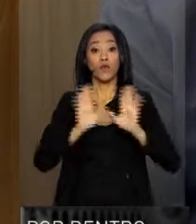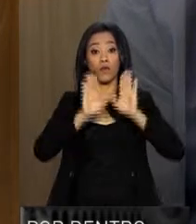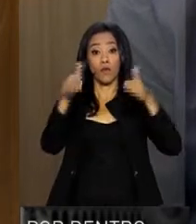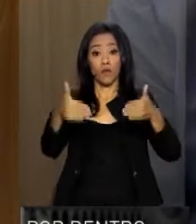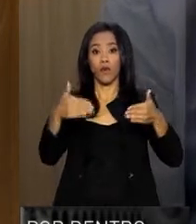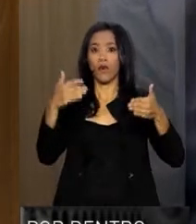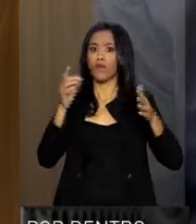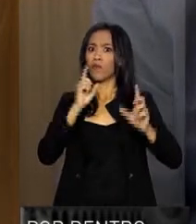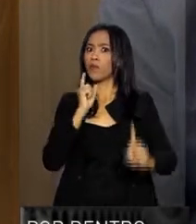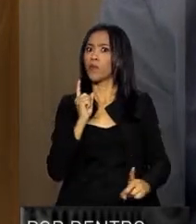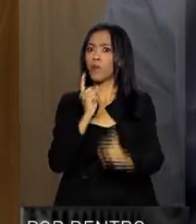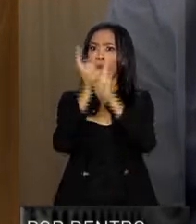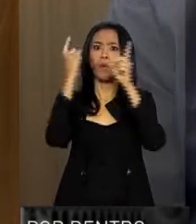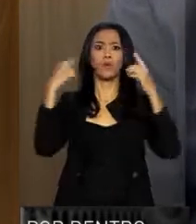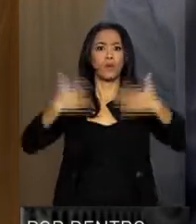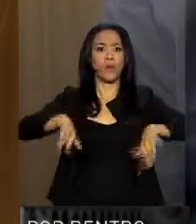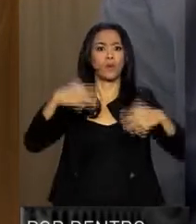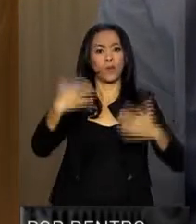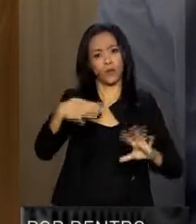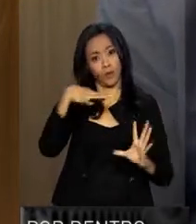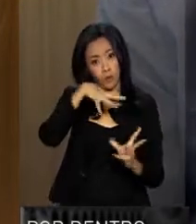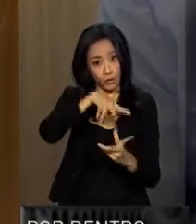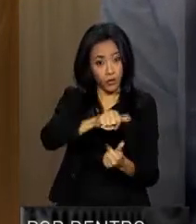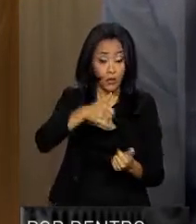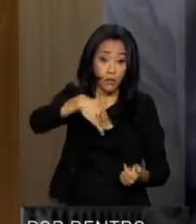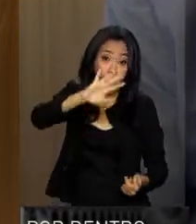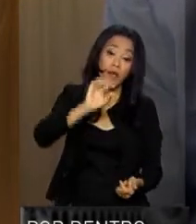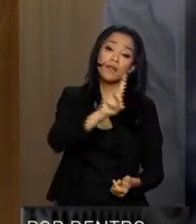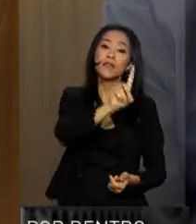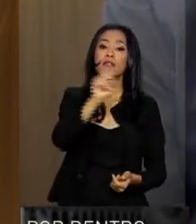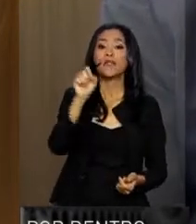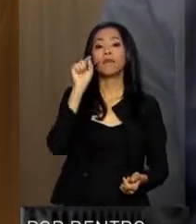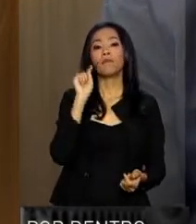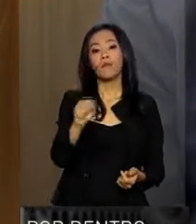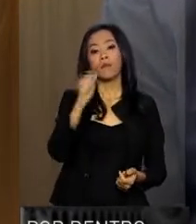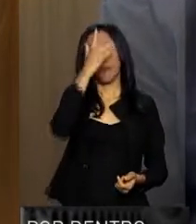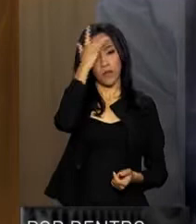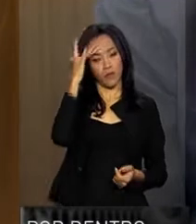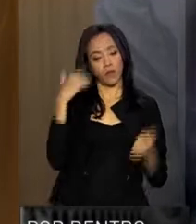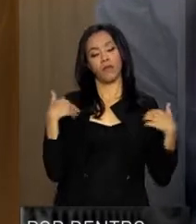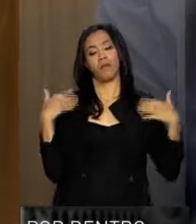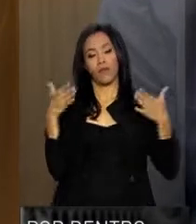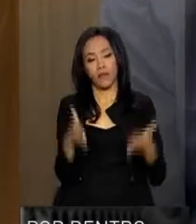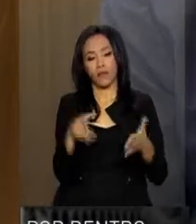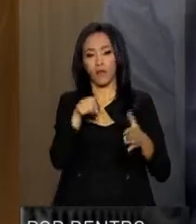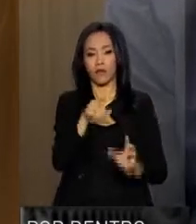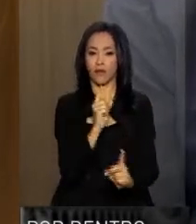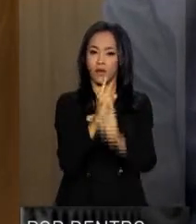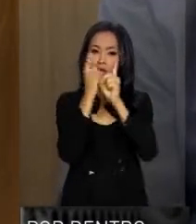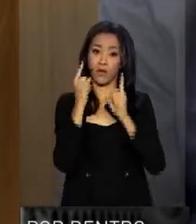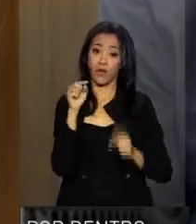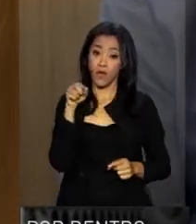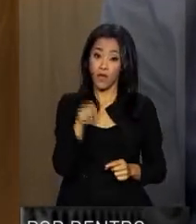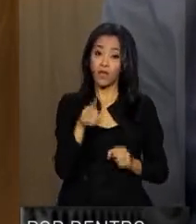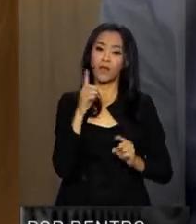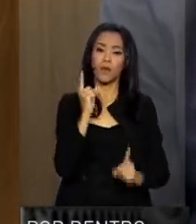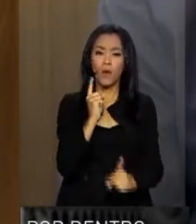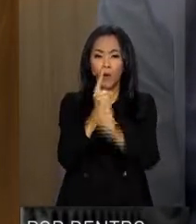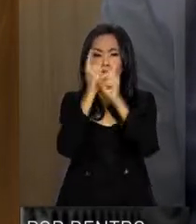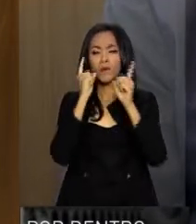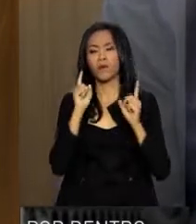das águas do mundo já realizado mais de 100 mil pessoas participaram desse encontro foi um encontro em que